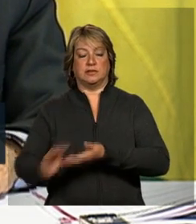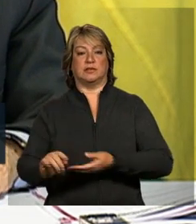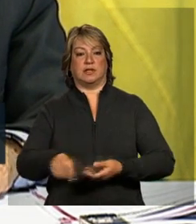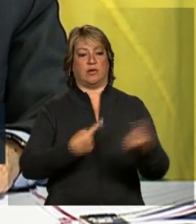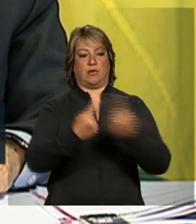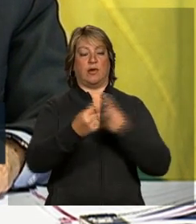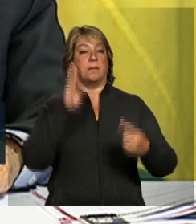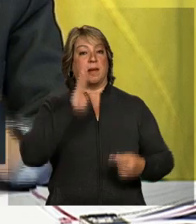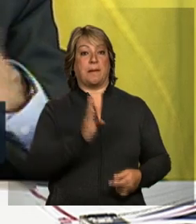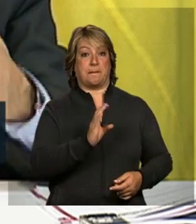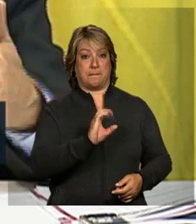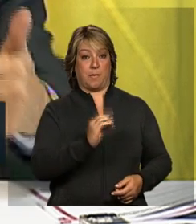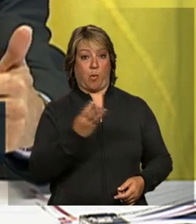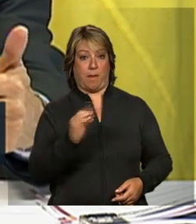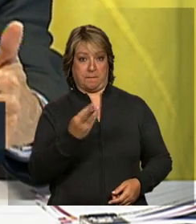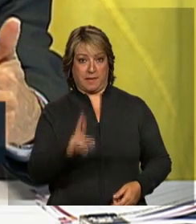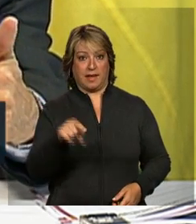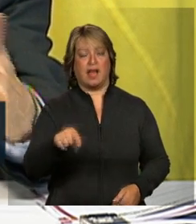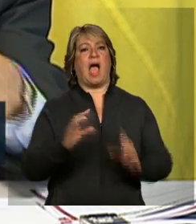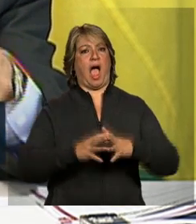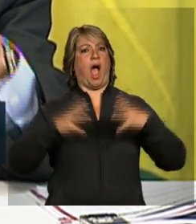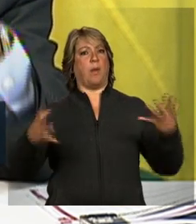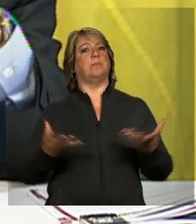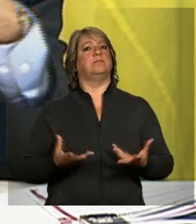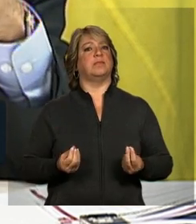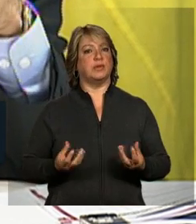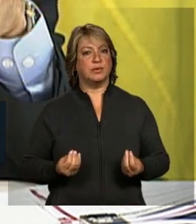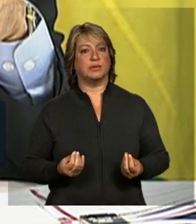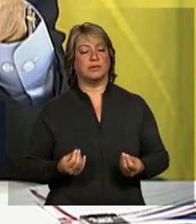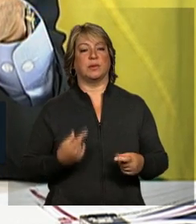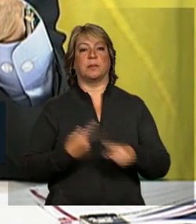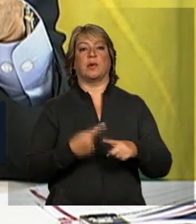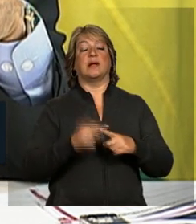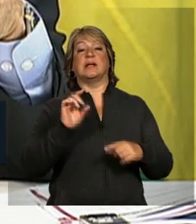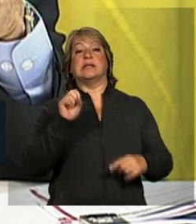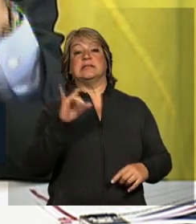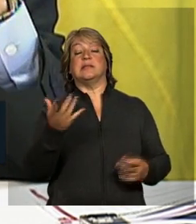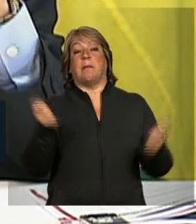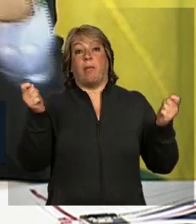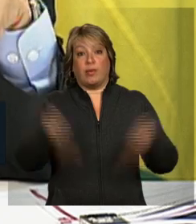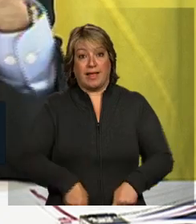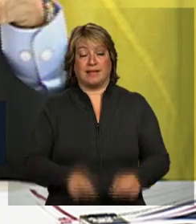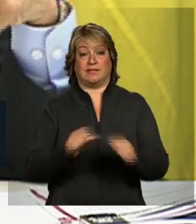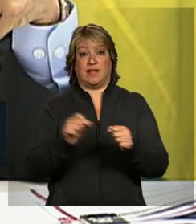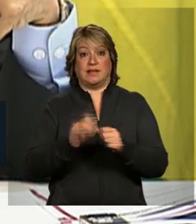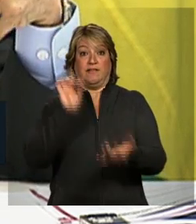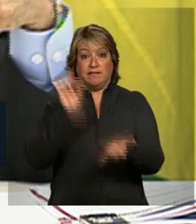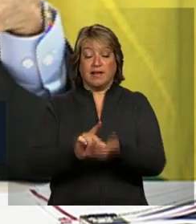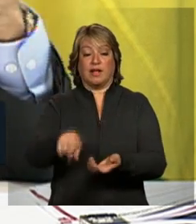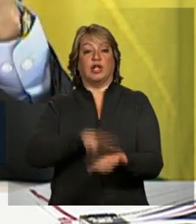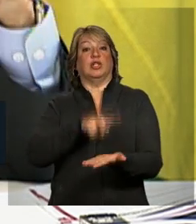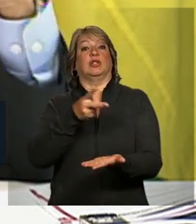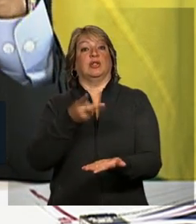especialmente a BR040 ele aumentou e aumentou muito para que eh se pudesse contemplar de fato a duplicação